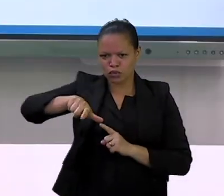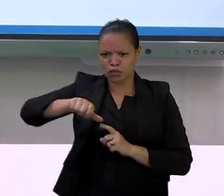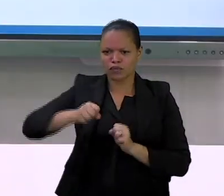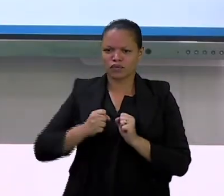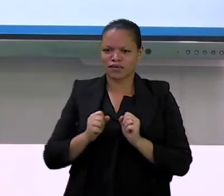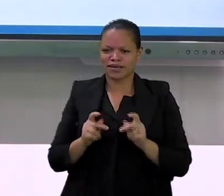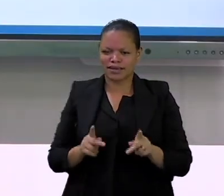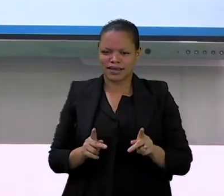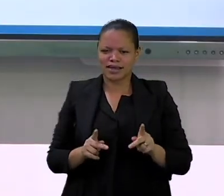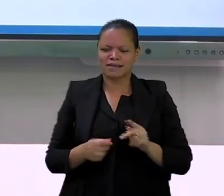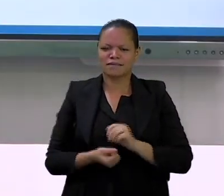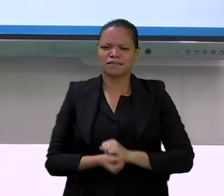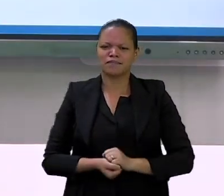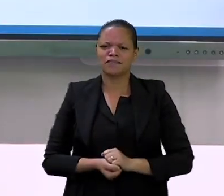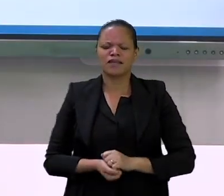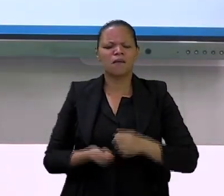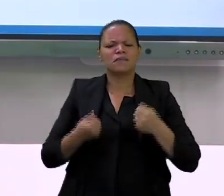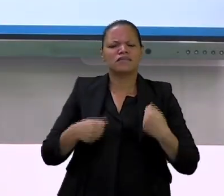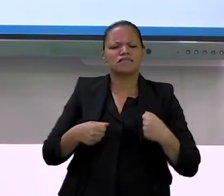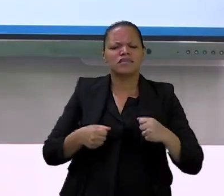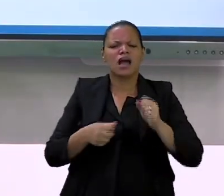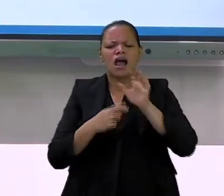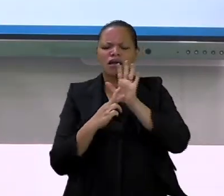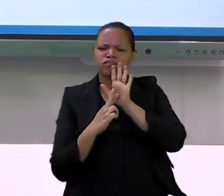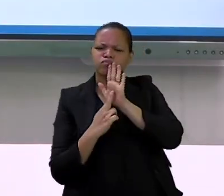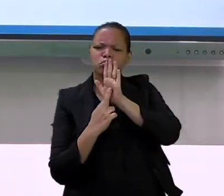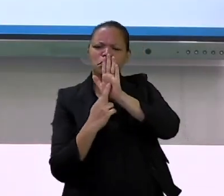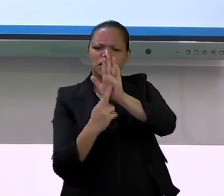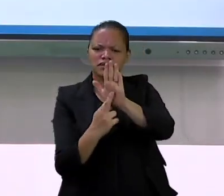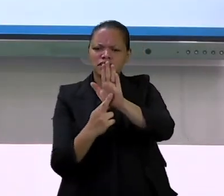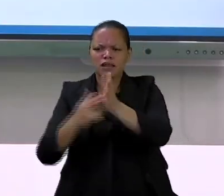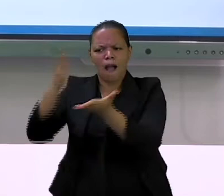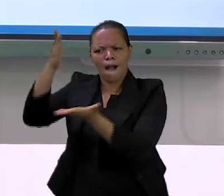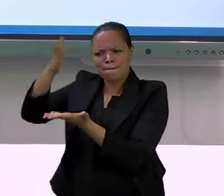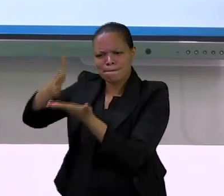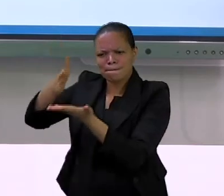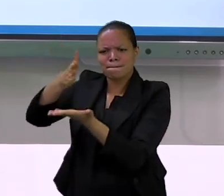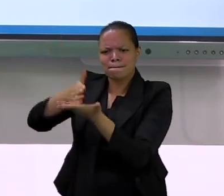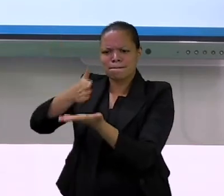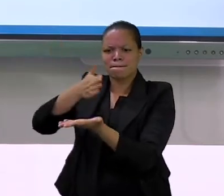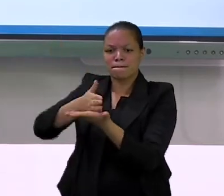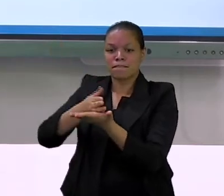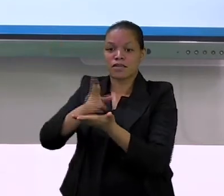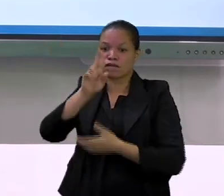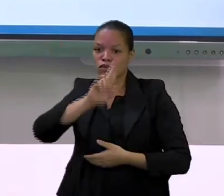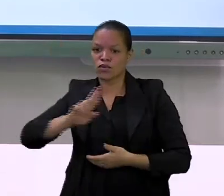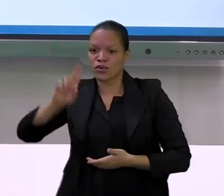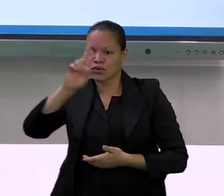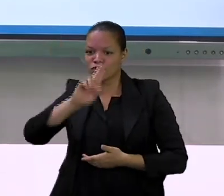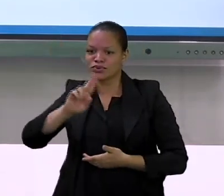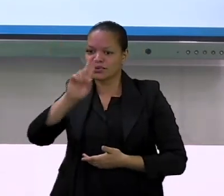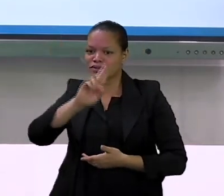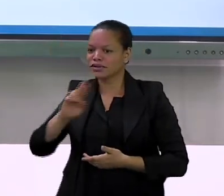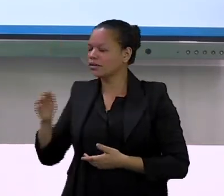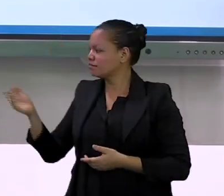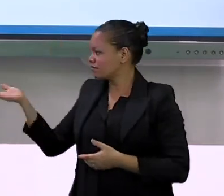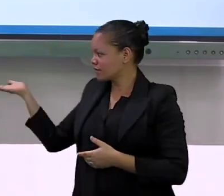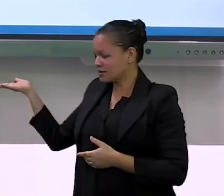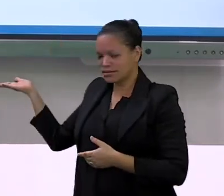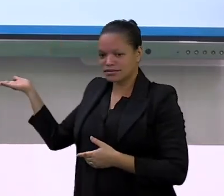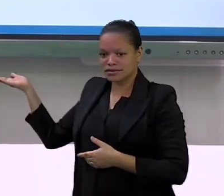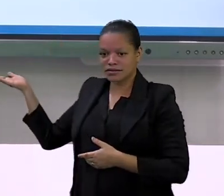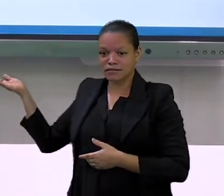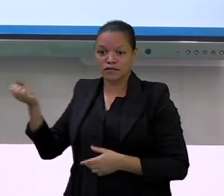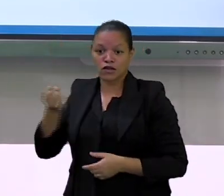fração, ou seja, em partes, eu vou utilizar essa forma que coloquei para vocês. Nós vamos ter um número em cima,